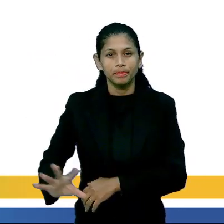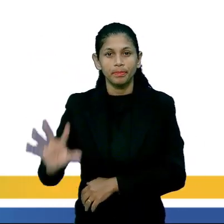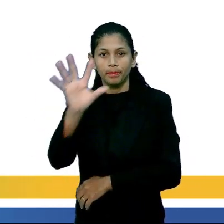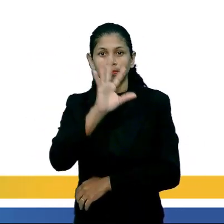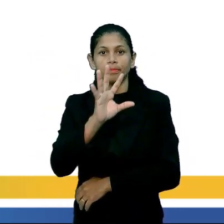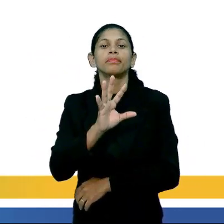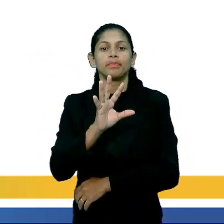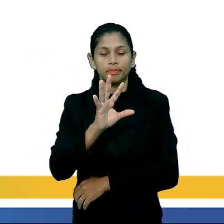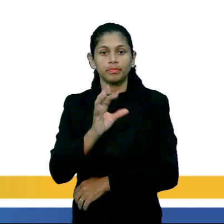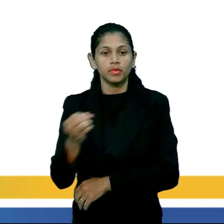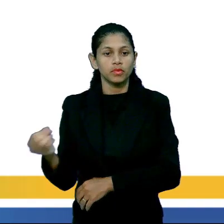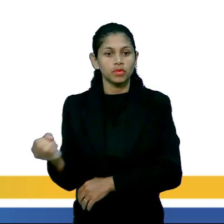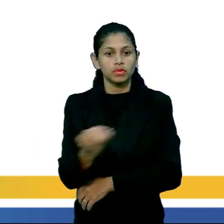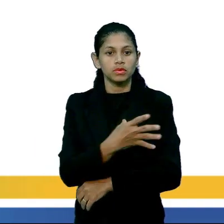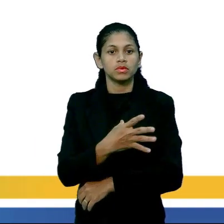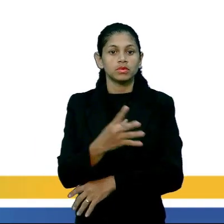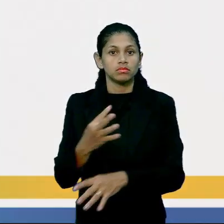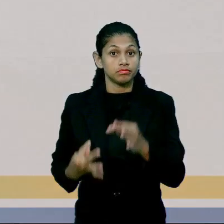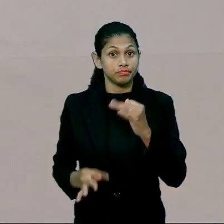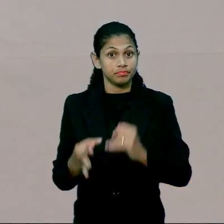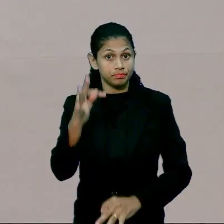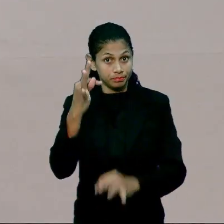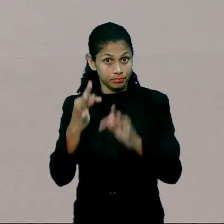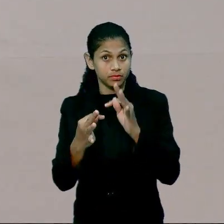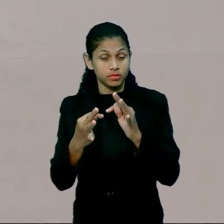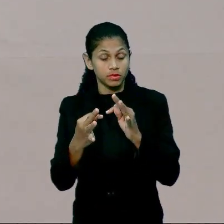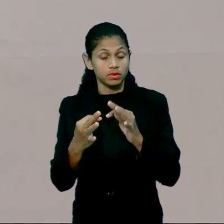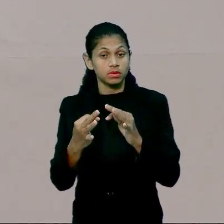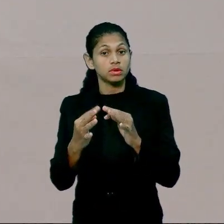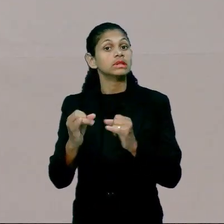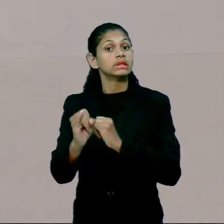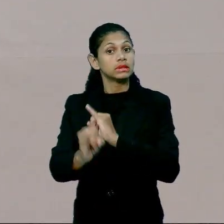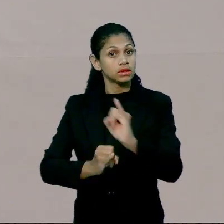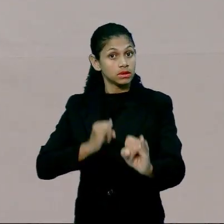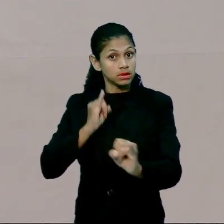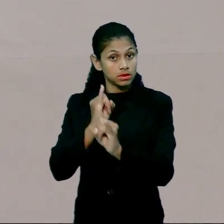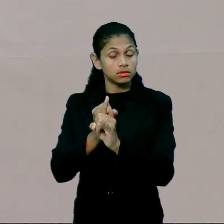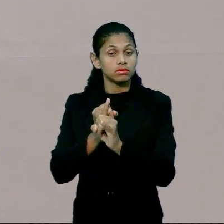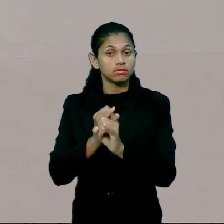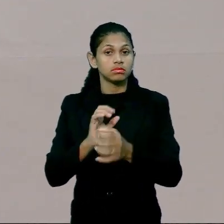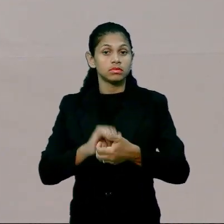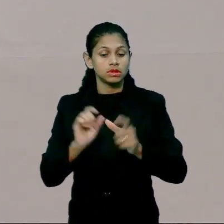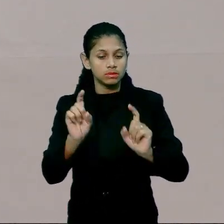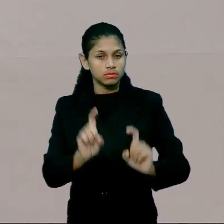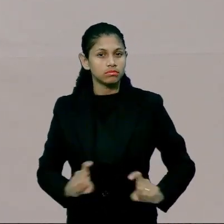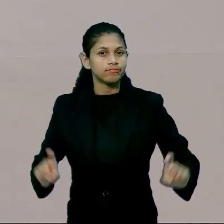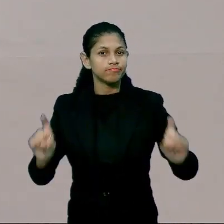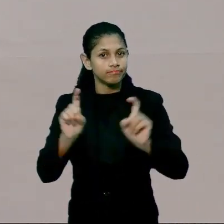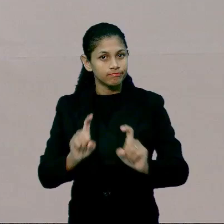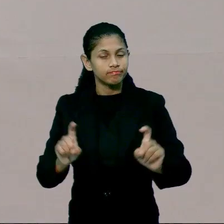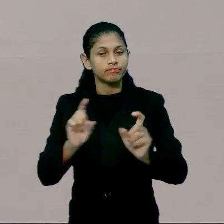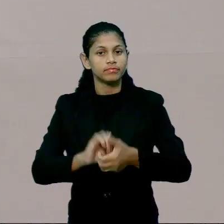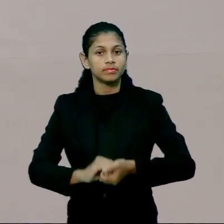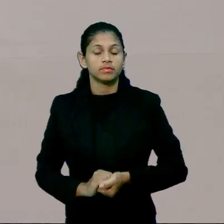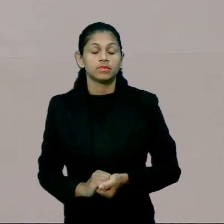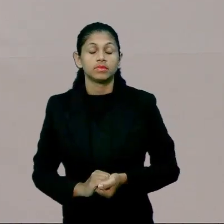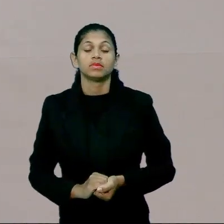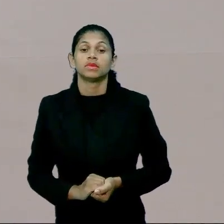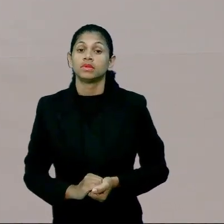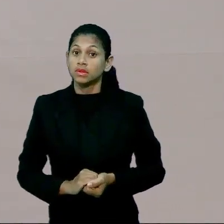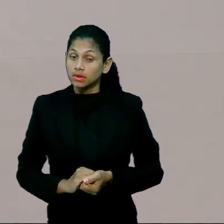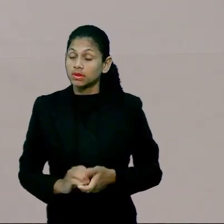da informática. Então, você vê que a tecnologia ela é um ganho para a